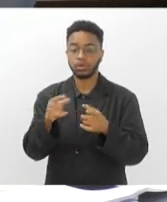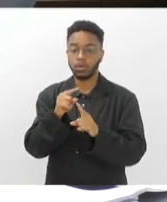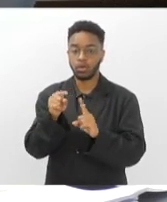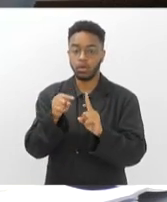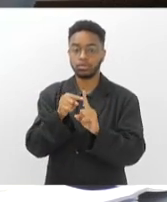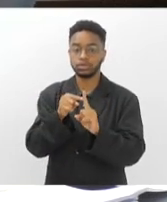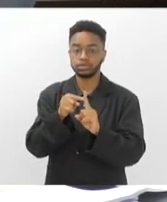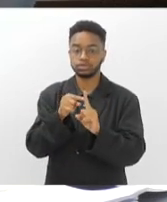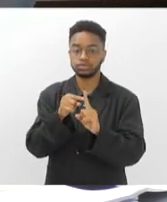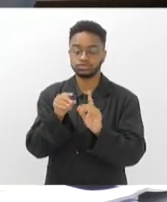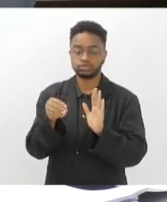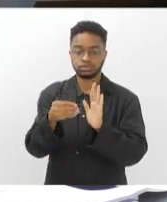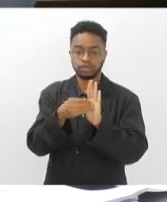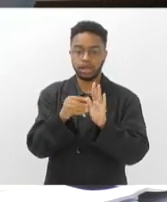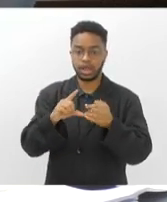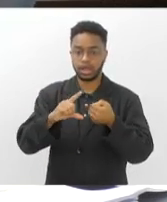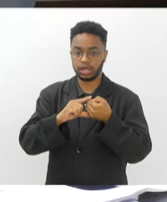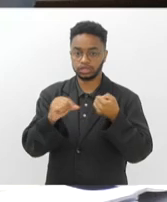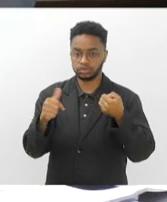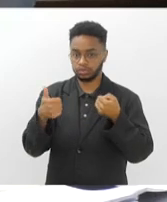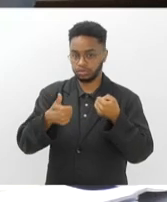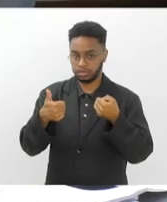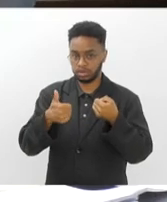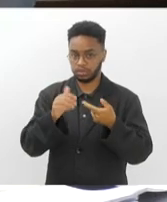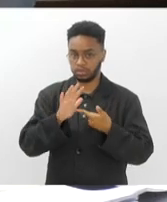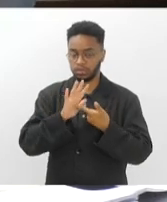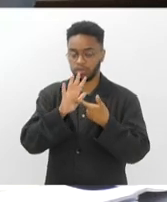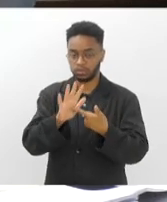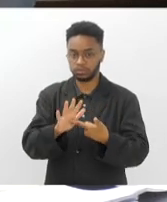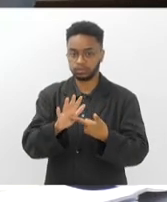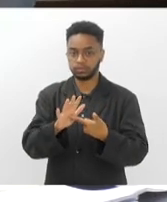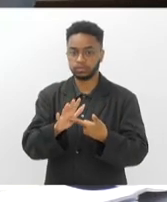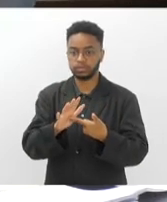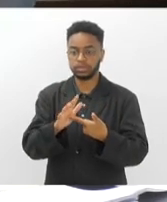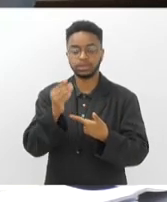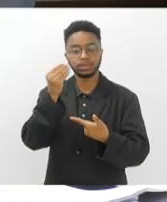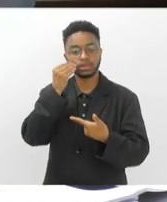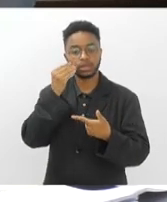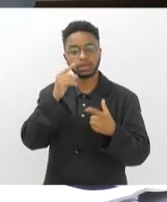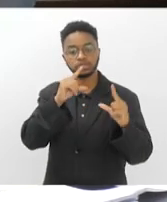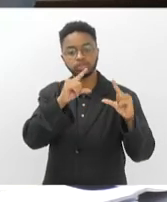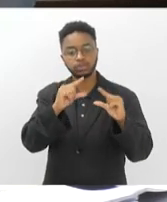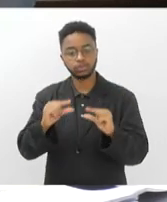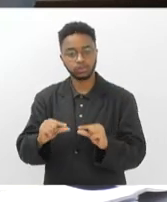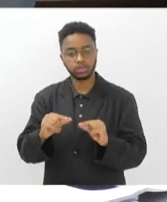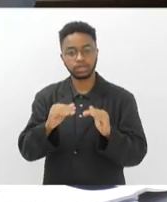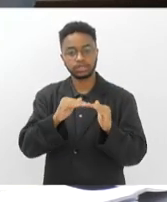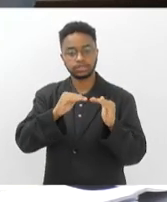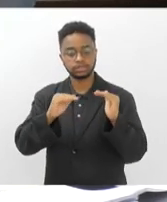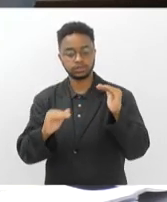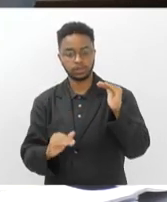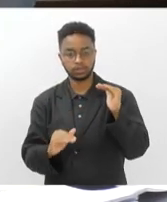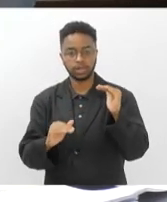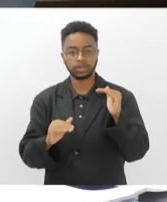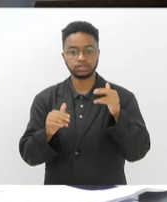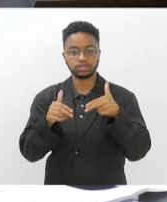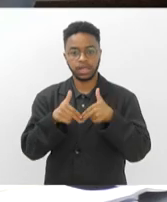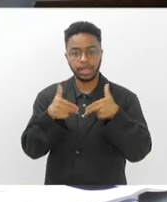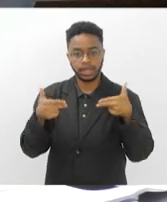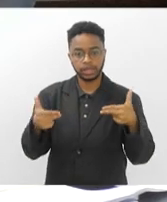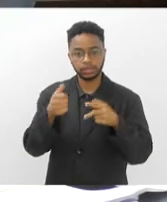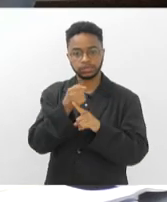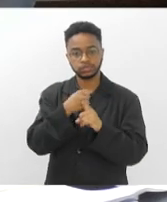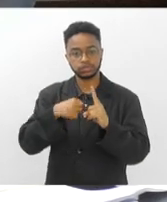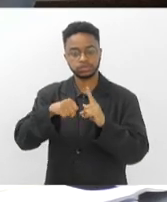está previsto no artigo 1º, que é com vistas à redução de desigualdades étnicas, exatamente, sociais